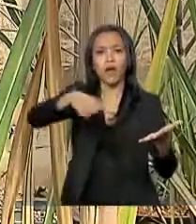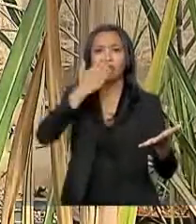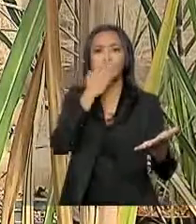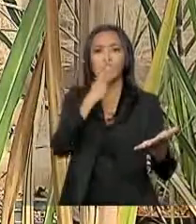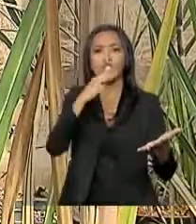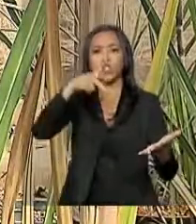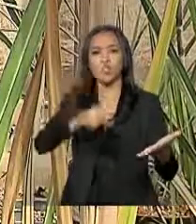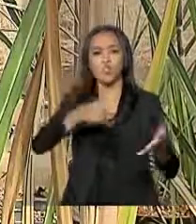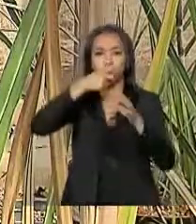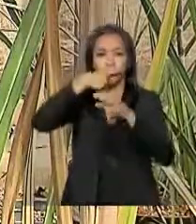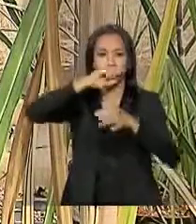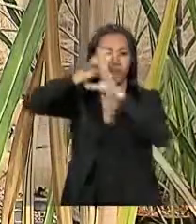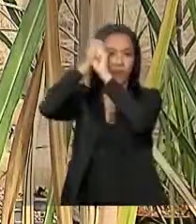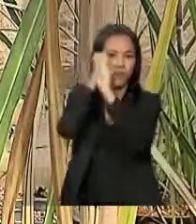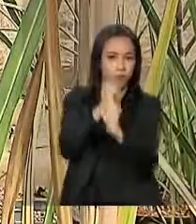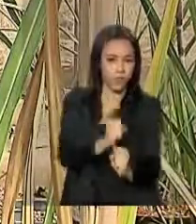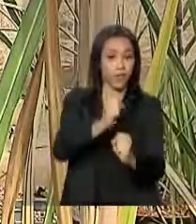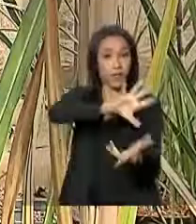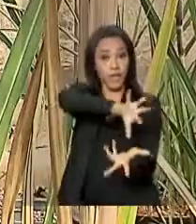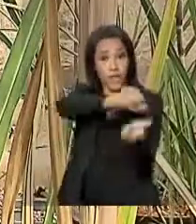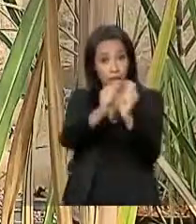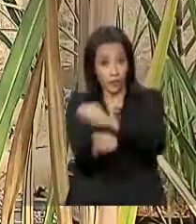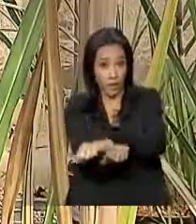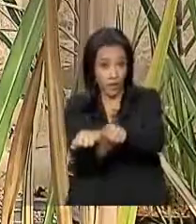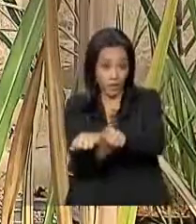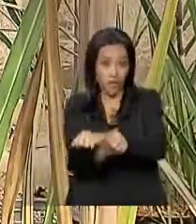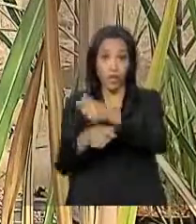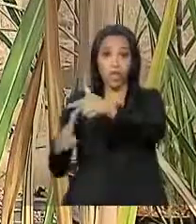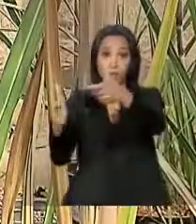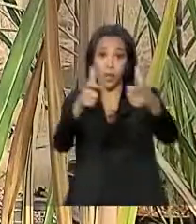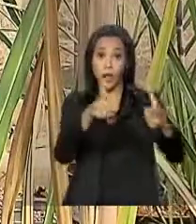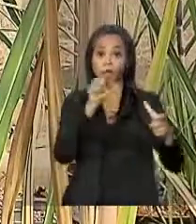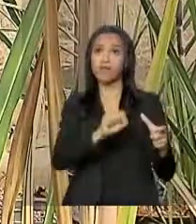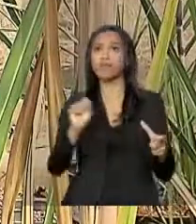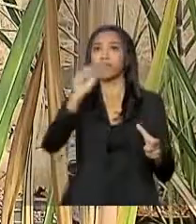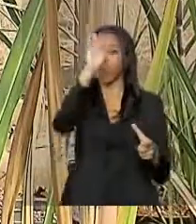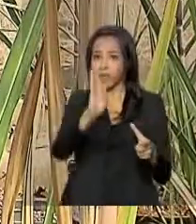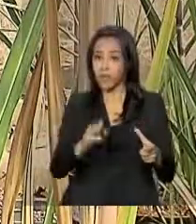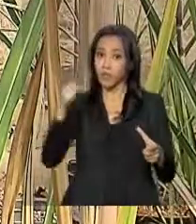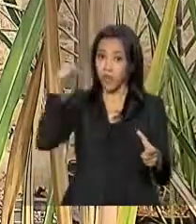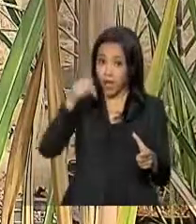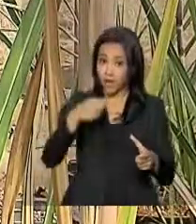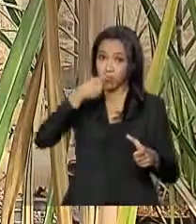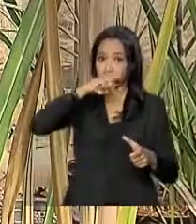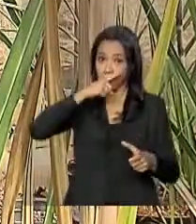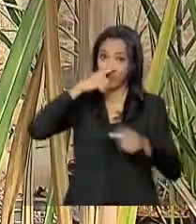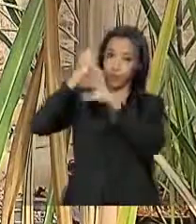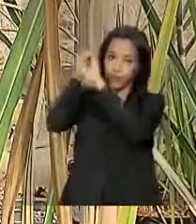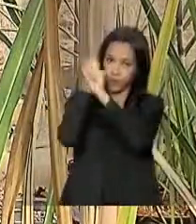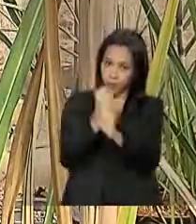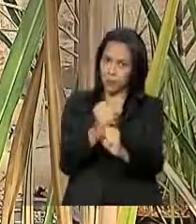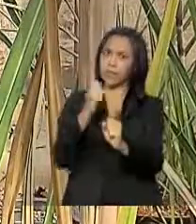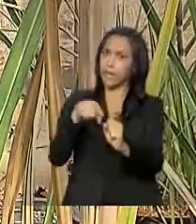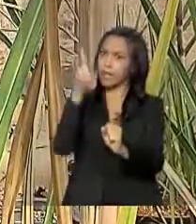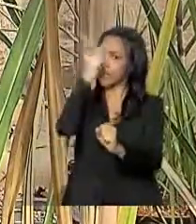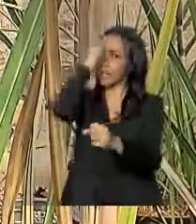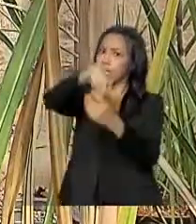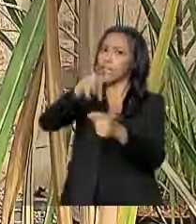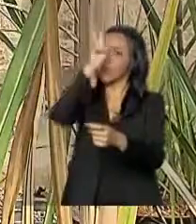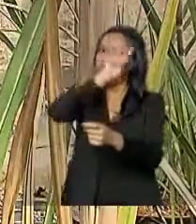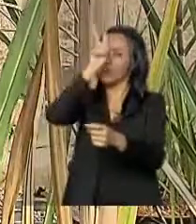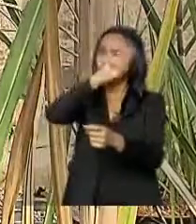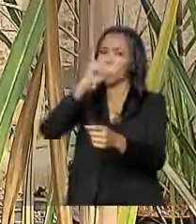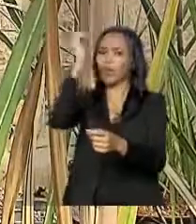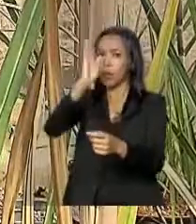mais produtivas e adaptadas às diferentes regiões do Brasil. Esta planta, que faz parte da história do Brasil, está presente